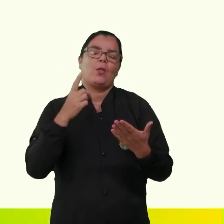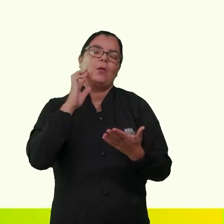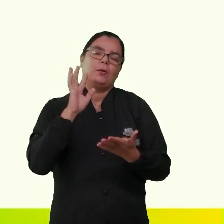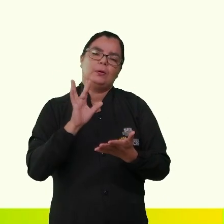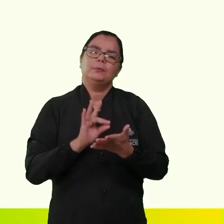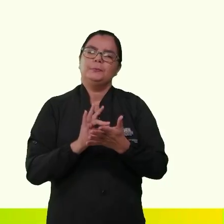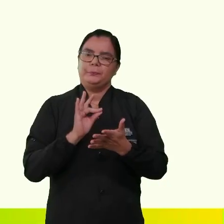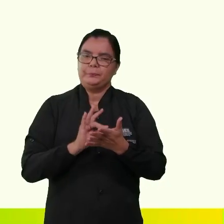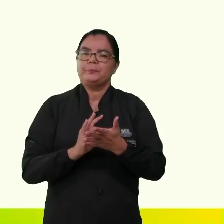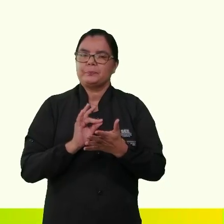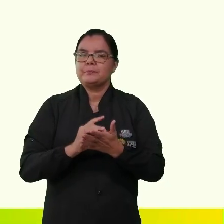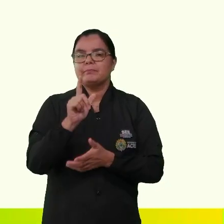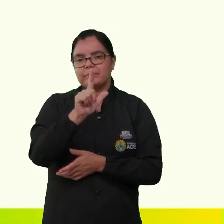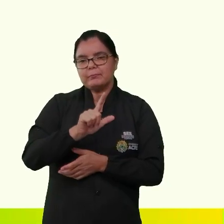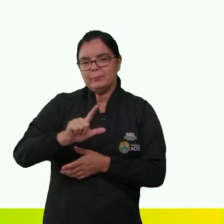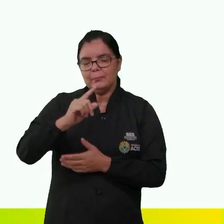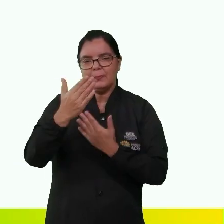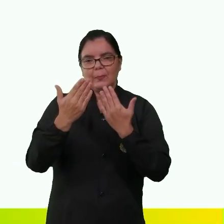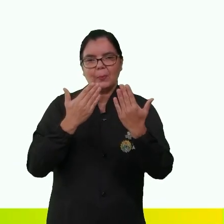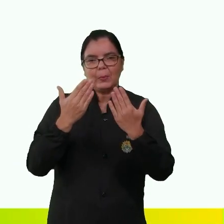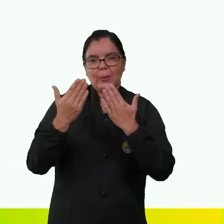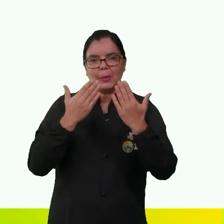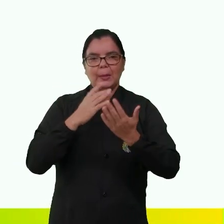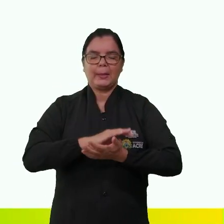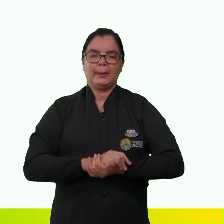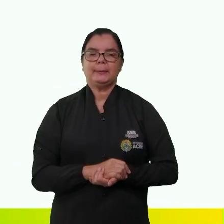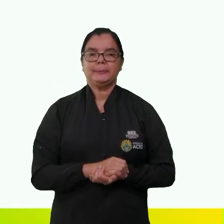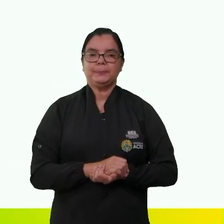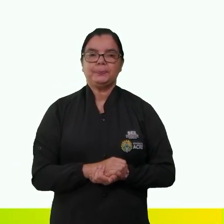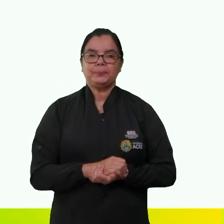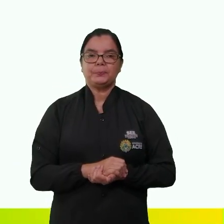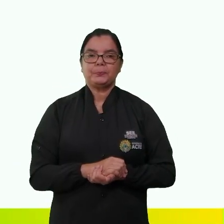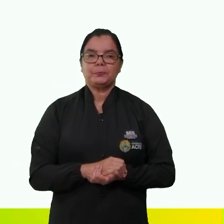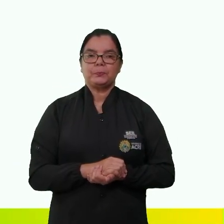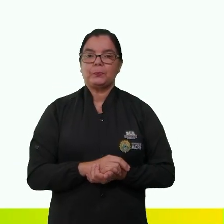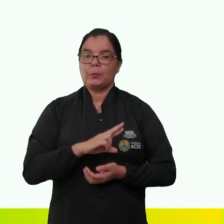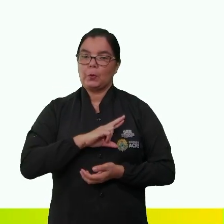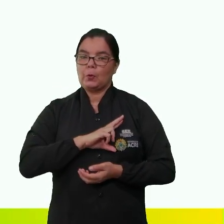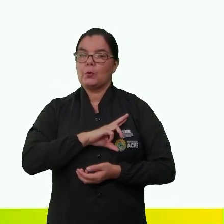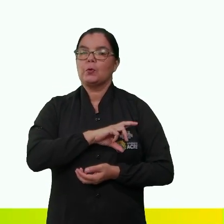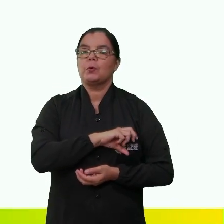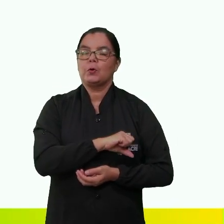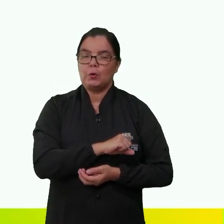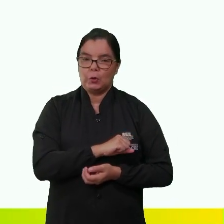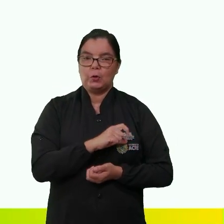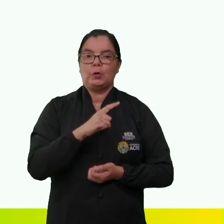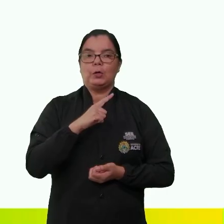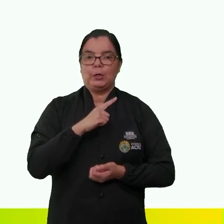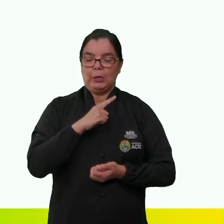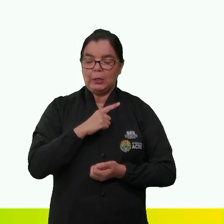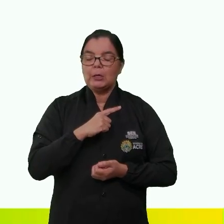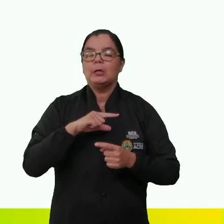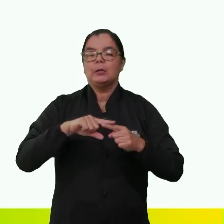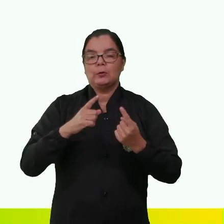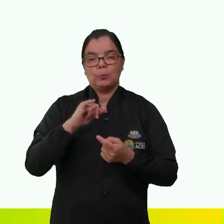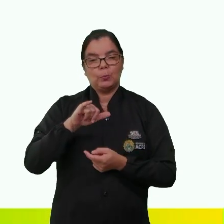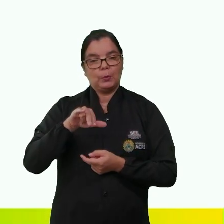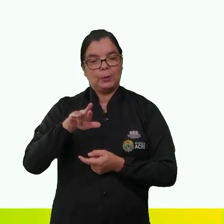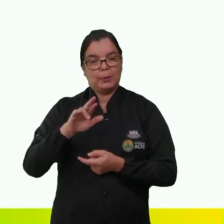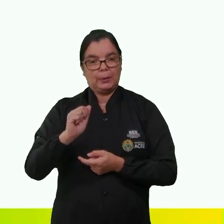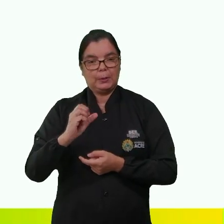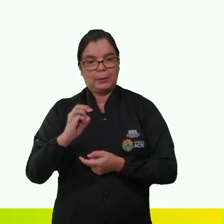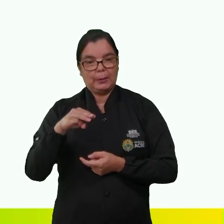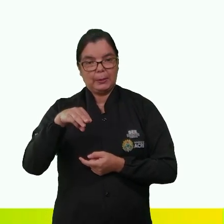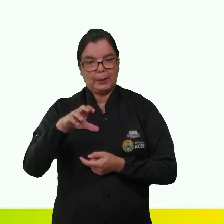fato, a literatura comparada, tá, pessoal? Então, aqui no romantismo, eu tenho a Iracema de